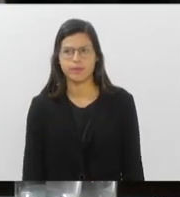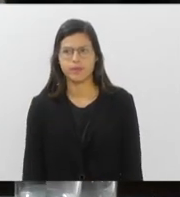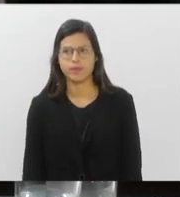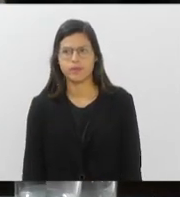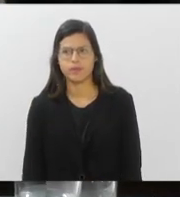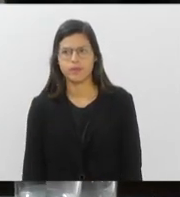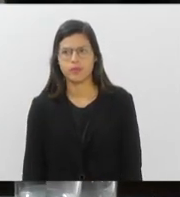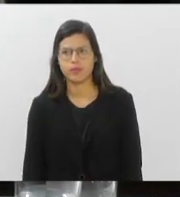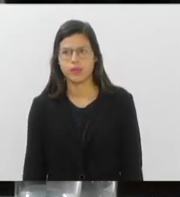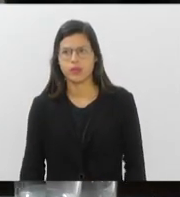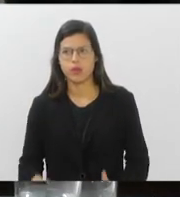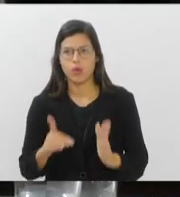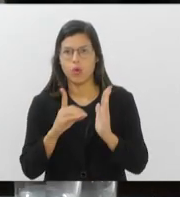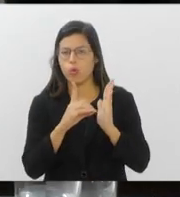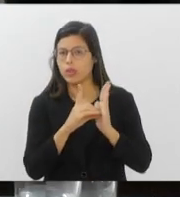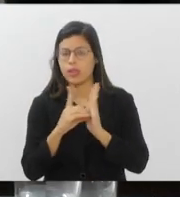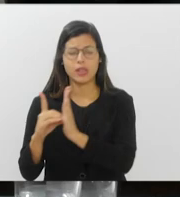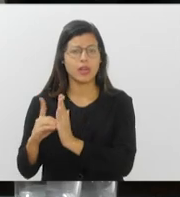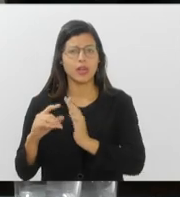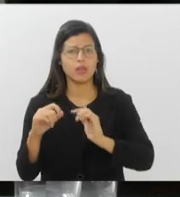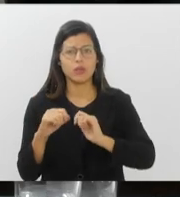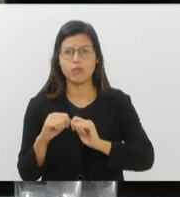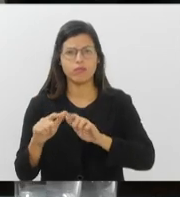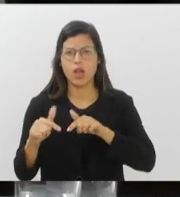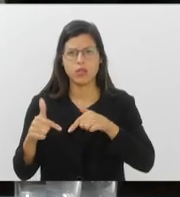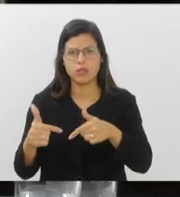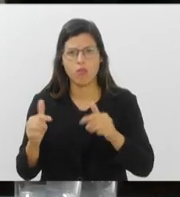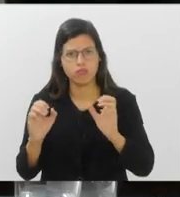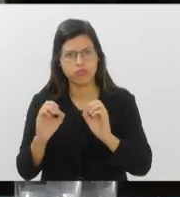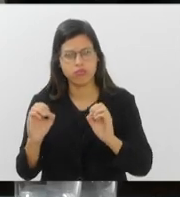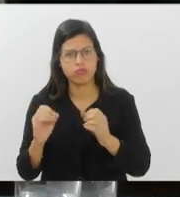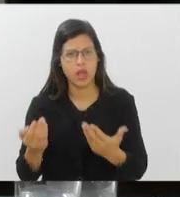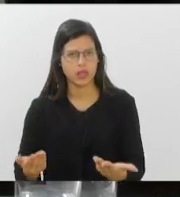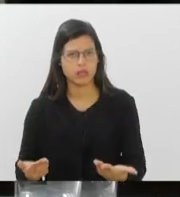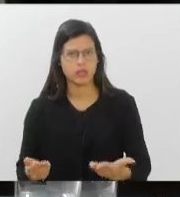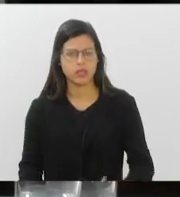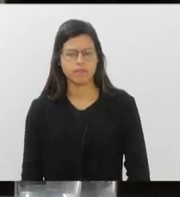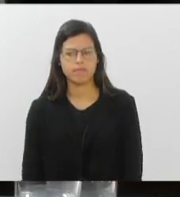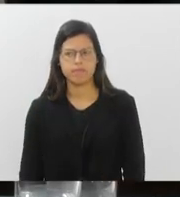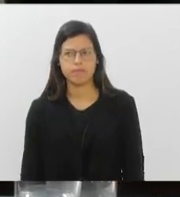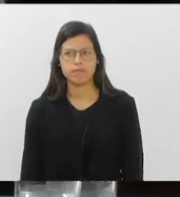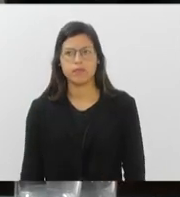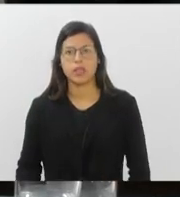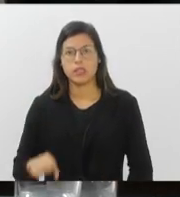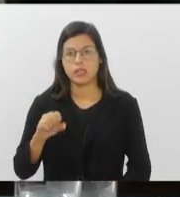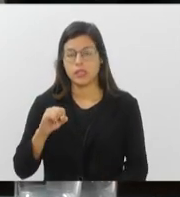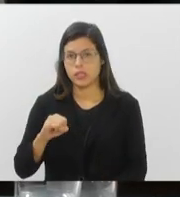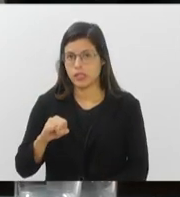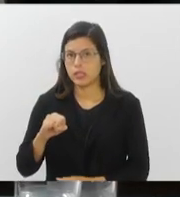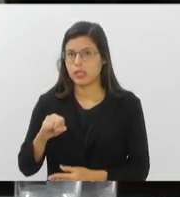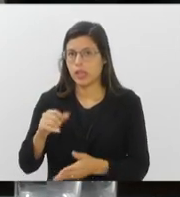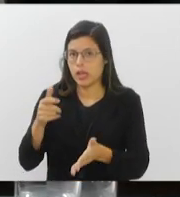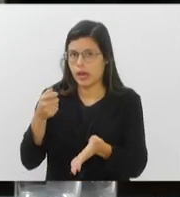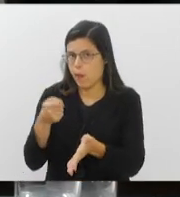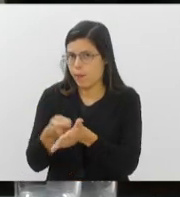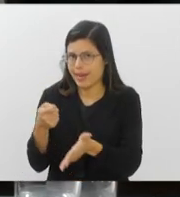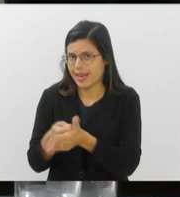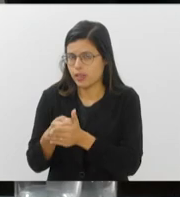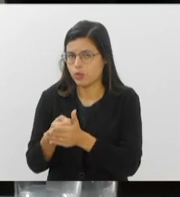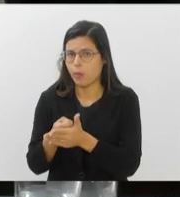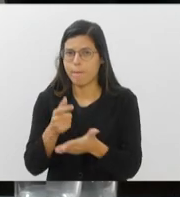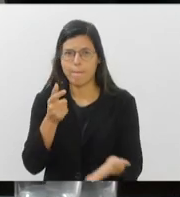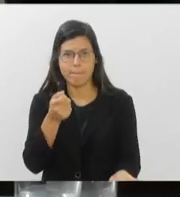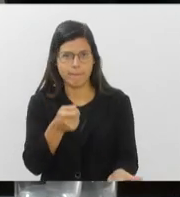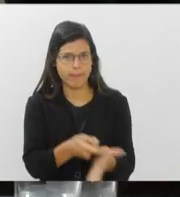o Detran não se mexe em relação a isso. Ora, se você exige pagamento em dinheiro, eu fiquei